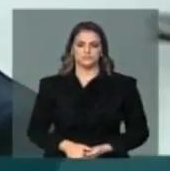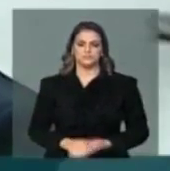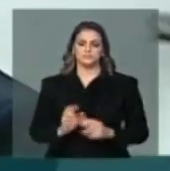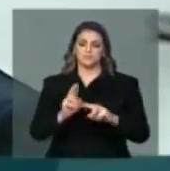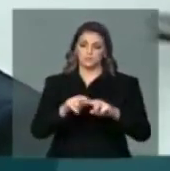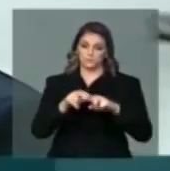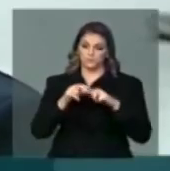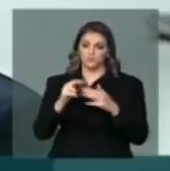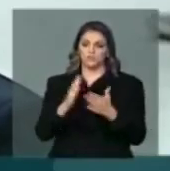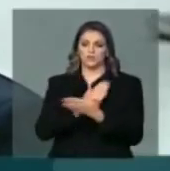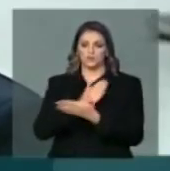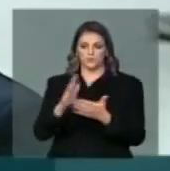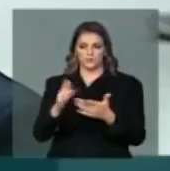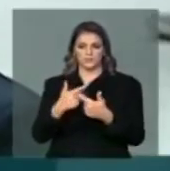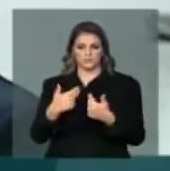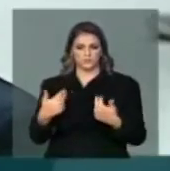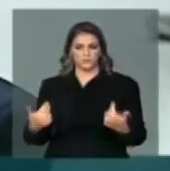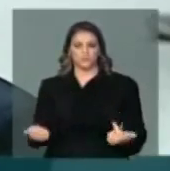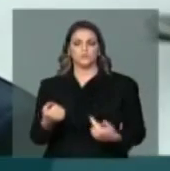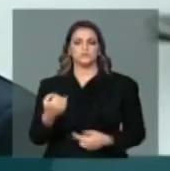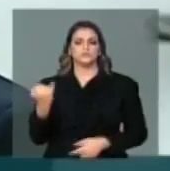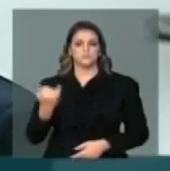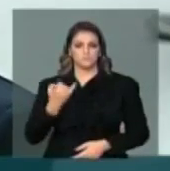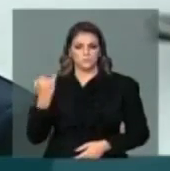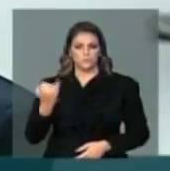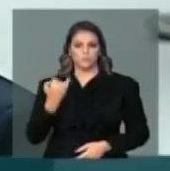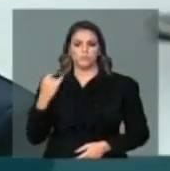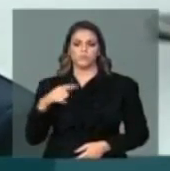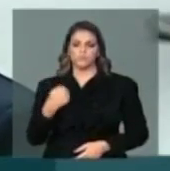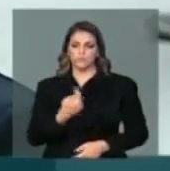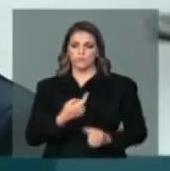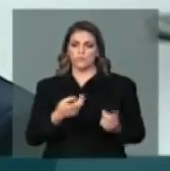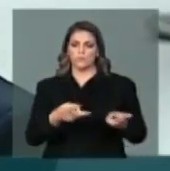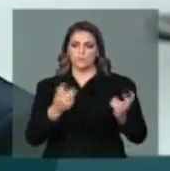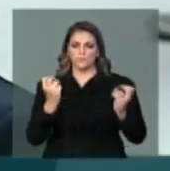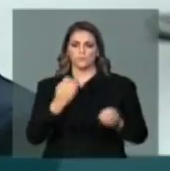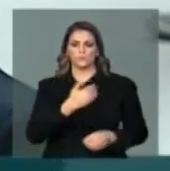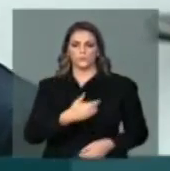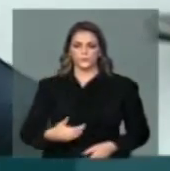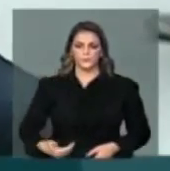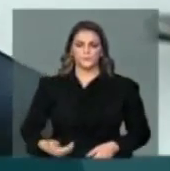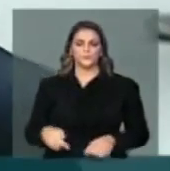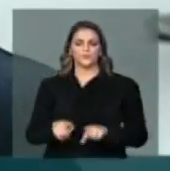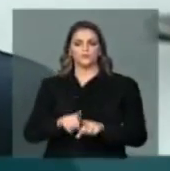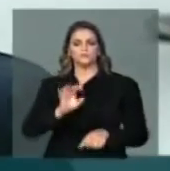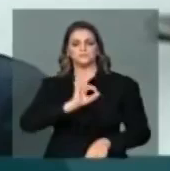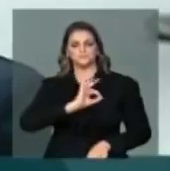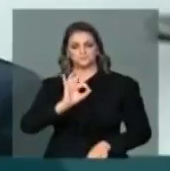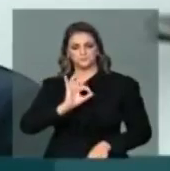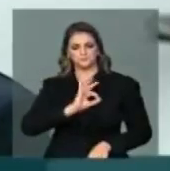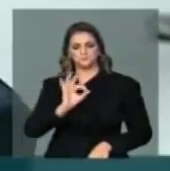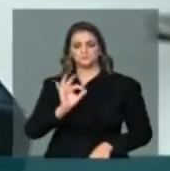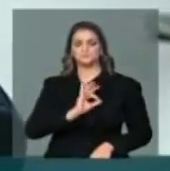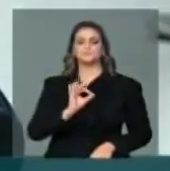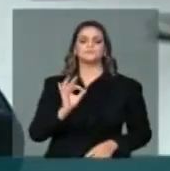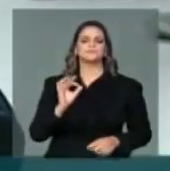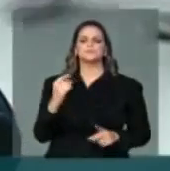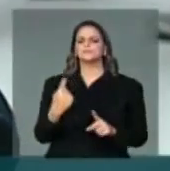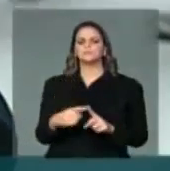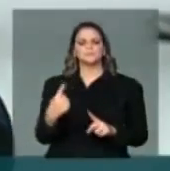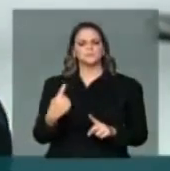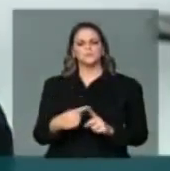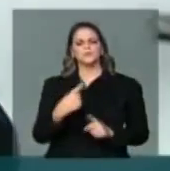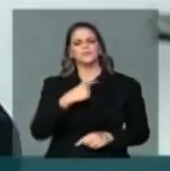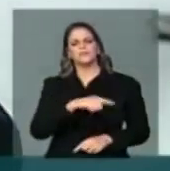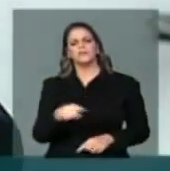Estado, inclusive na ação dos agentes públicos, dos agentes de segurança pública, o que tem levado a esta matança, a